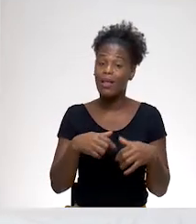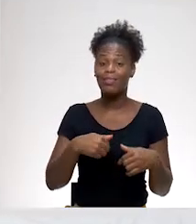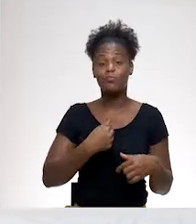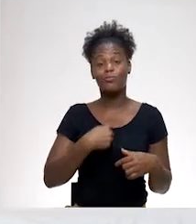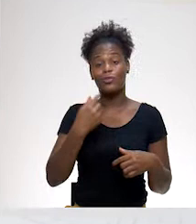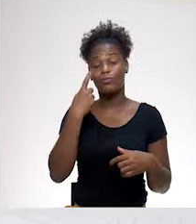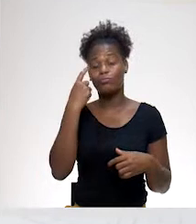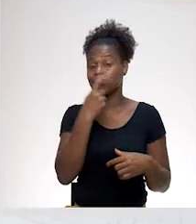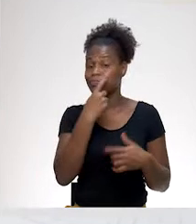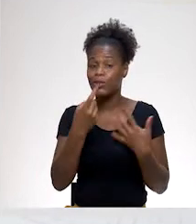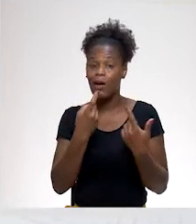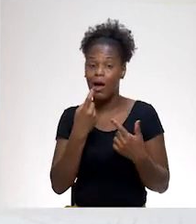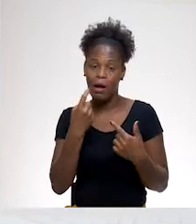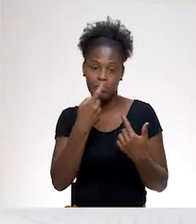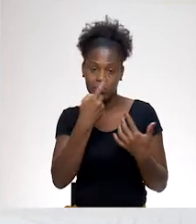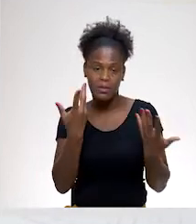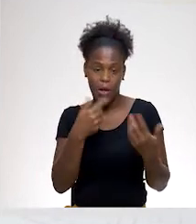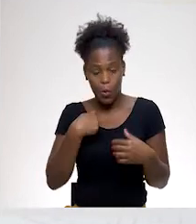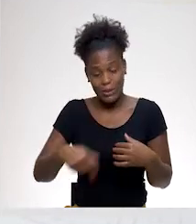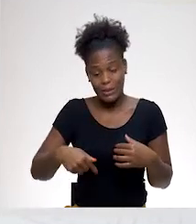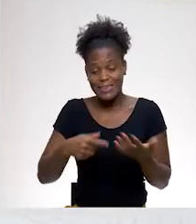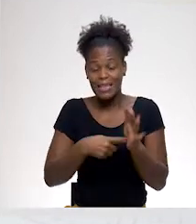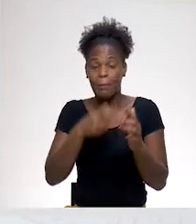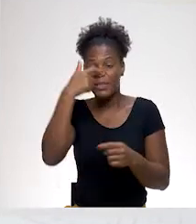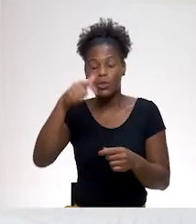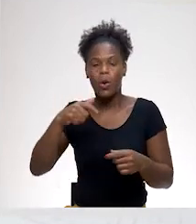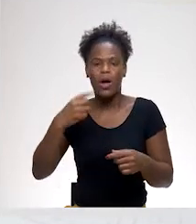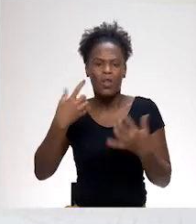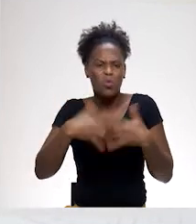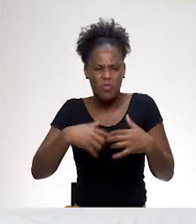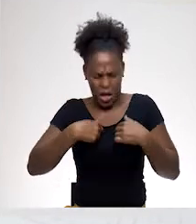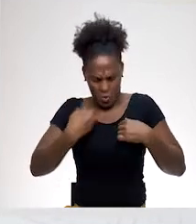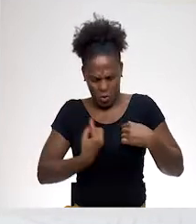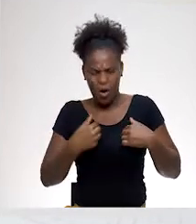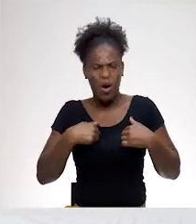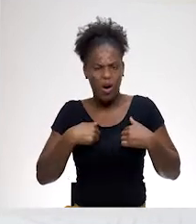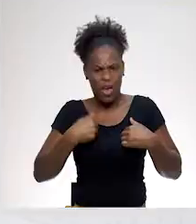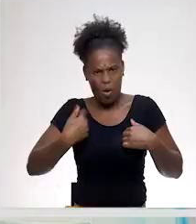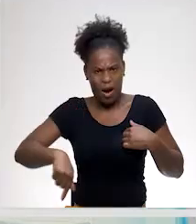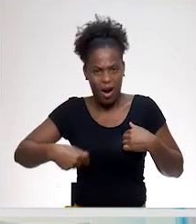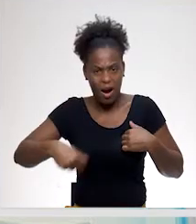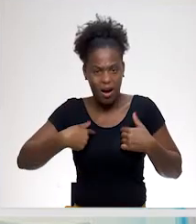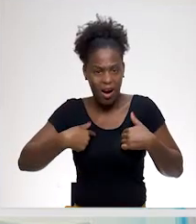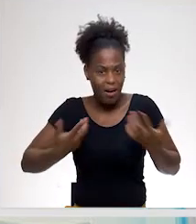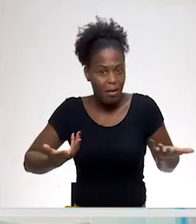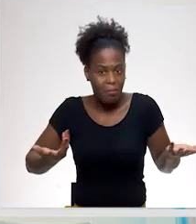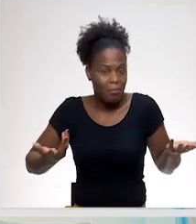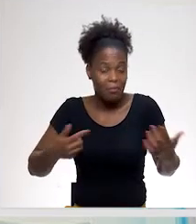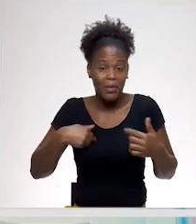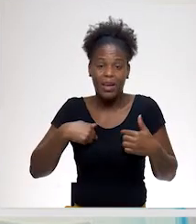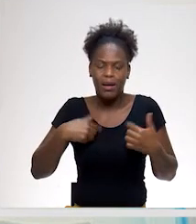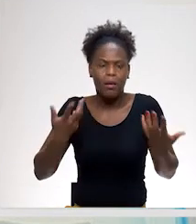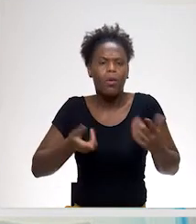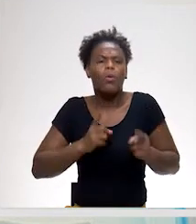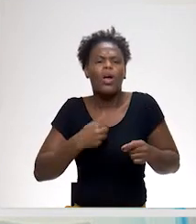dos próprios sentidos e da sua própria existência. Imaginem alguém duvidando da sua própria existência. Será que eu